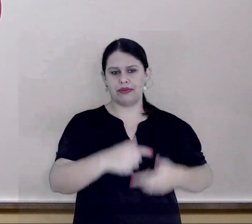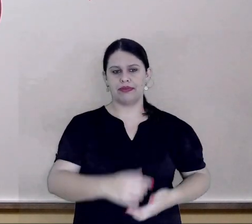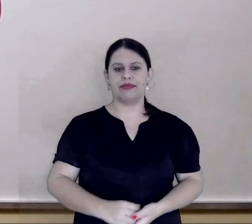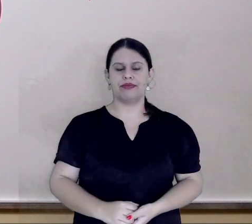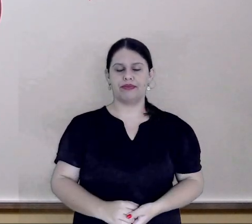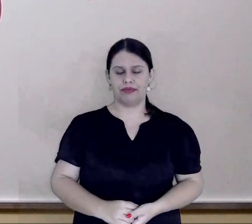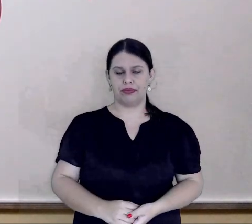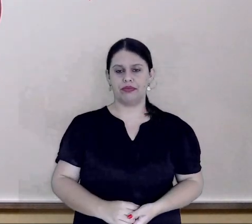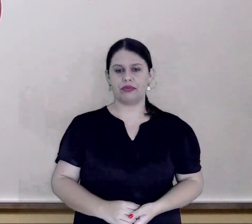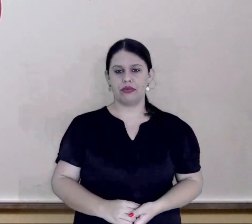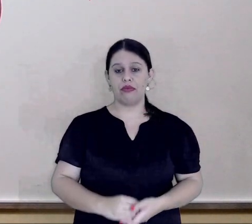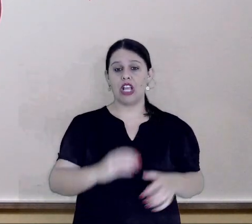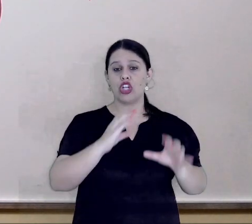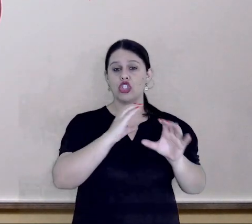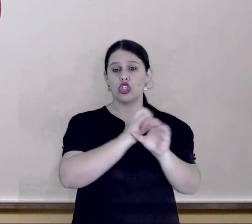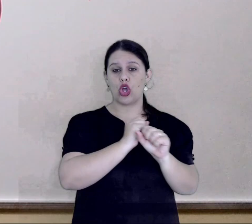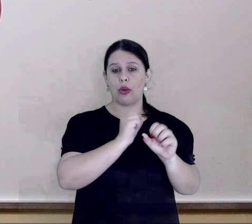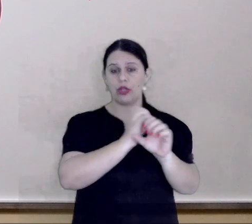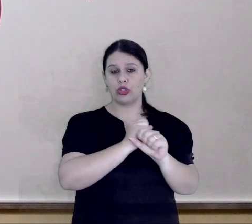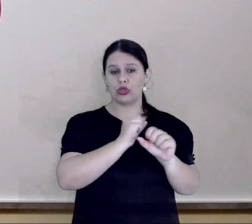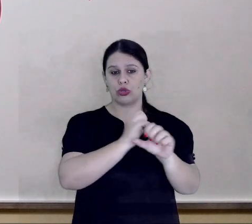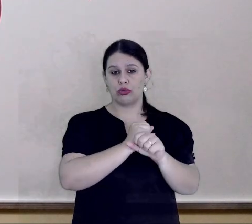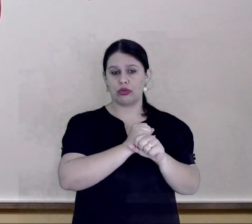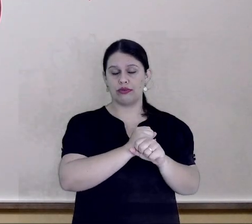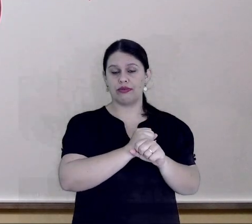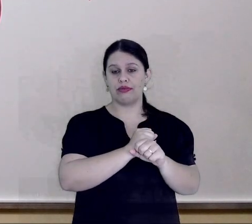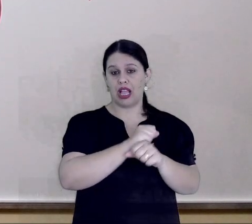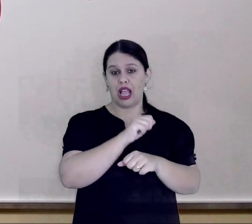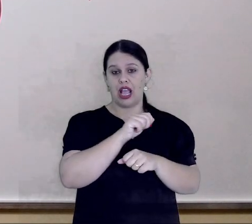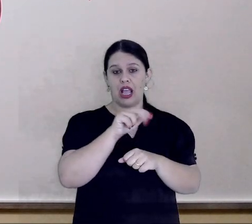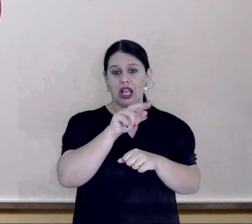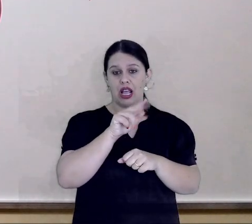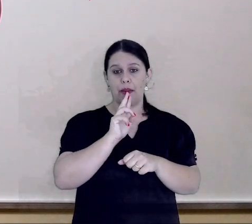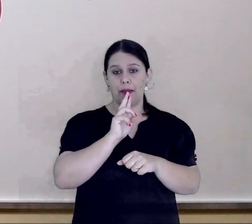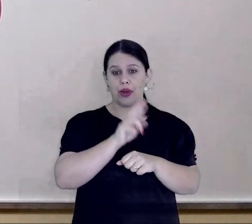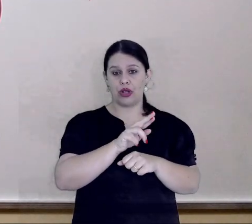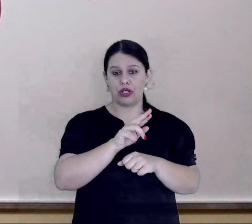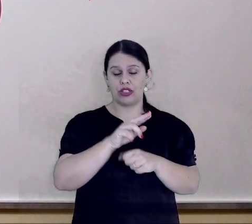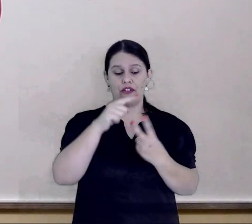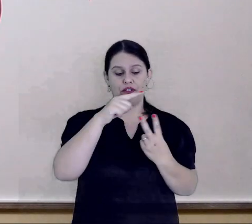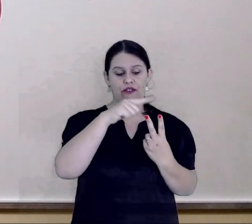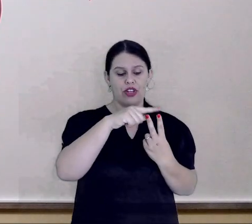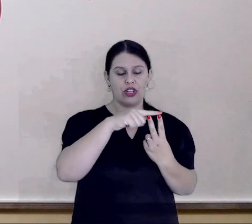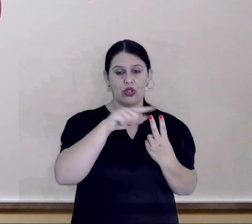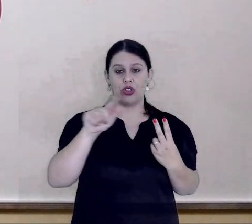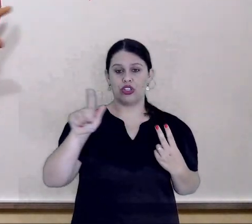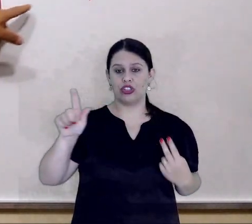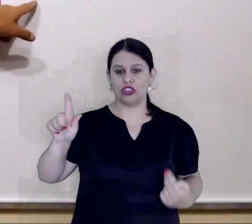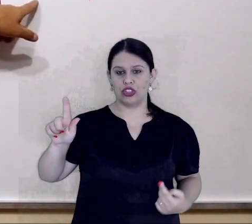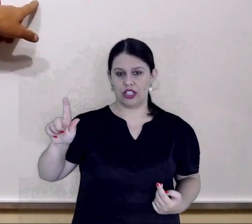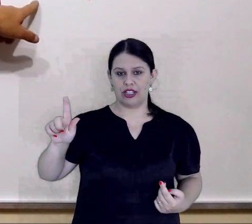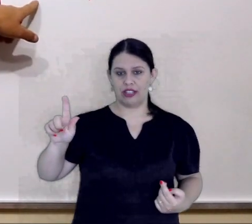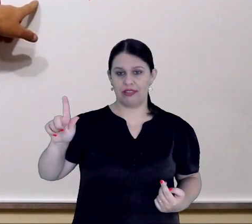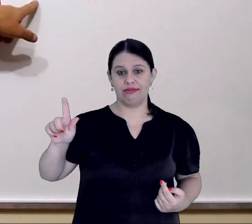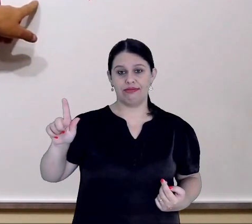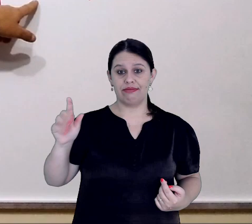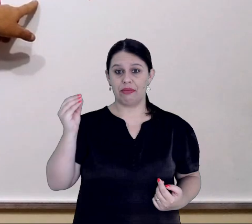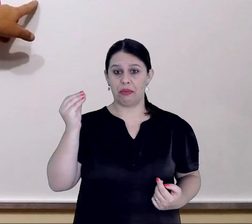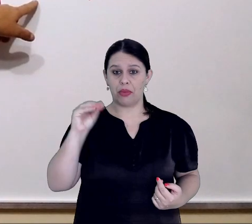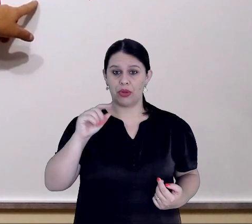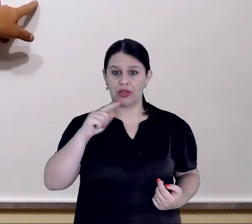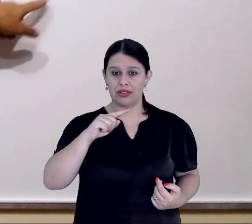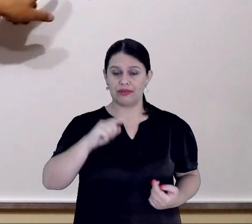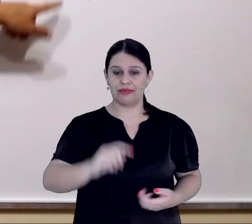mais o vetor E mais o vetor F dá esse vetor G. Para não carregar a notação aqui, escrevi vetor G e pus